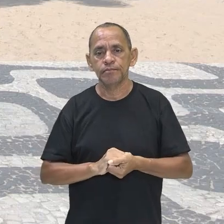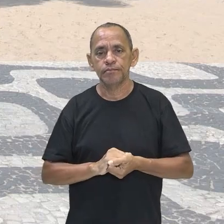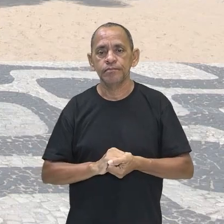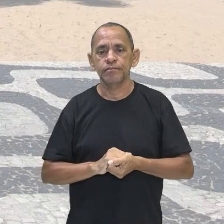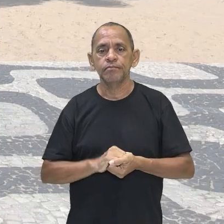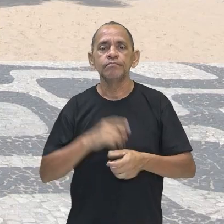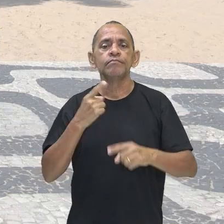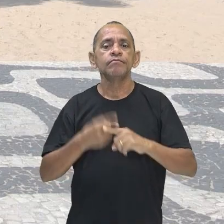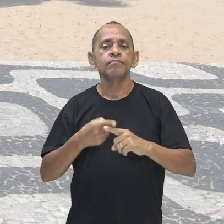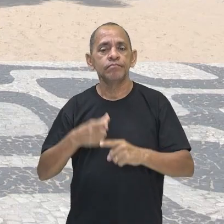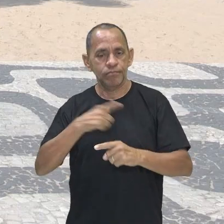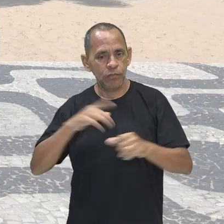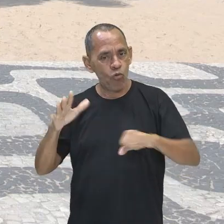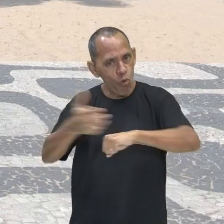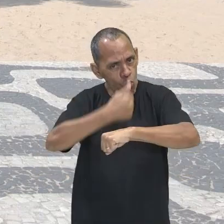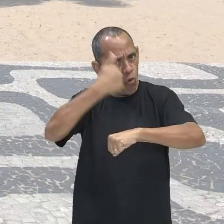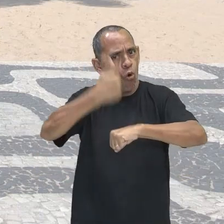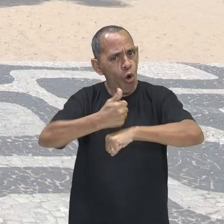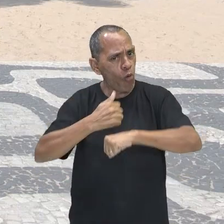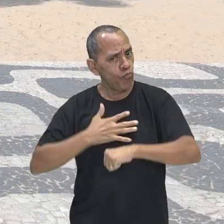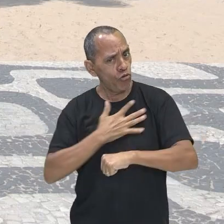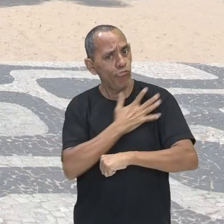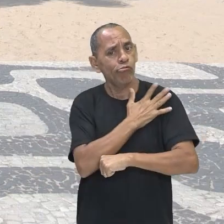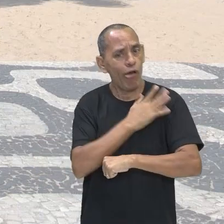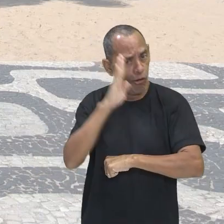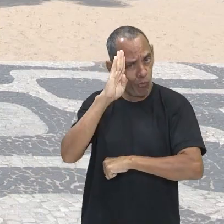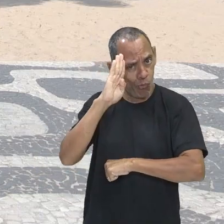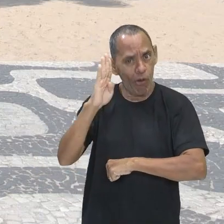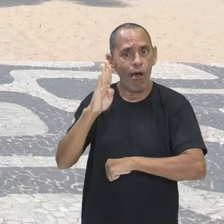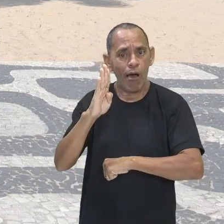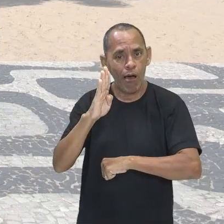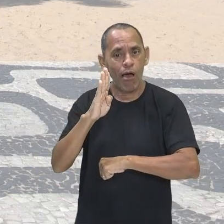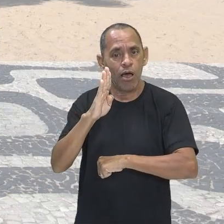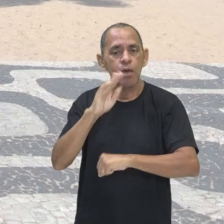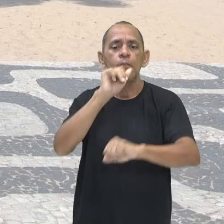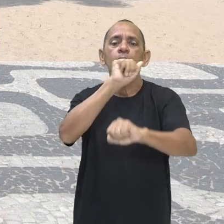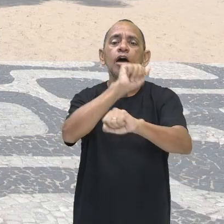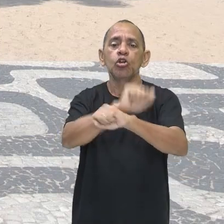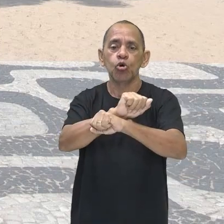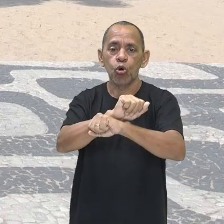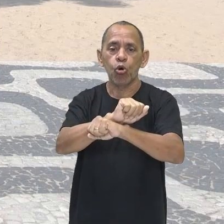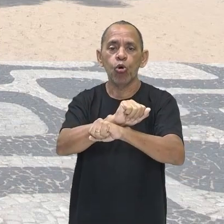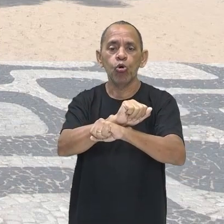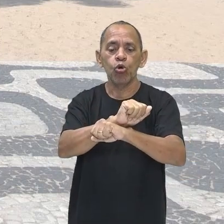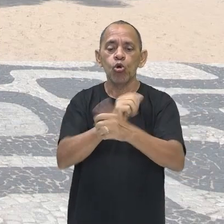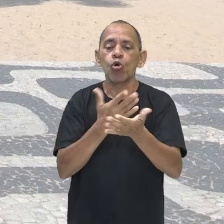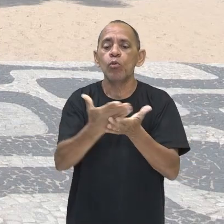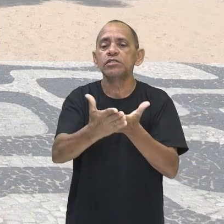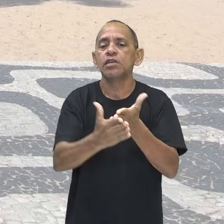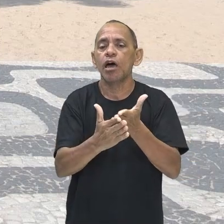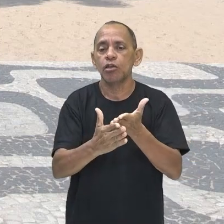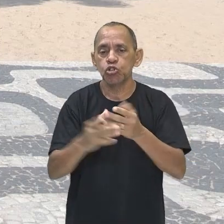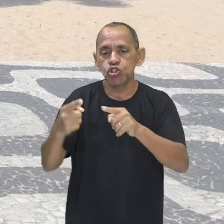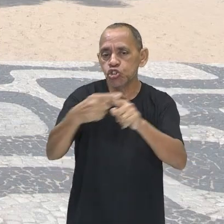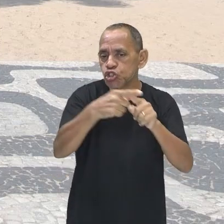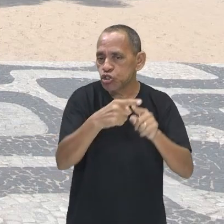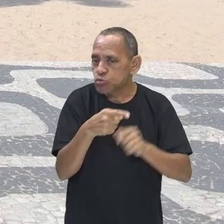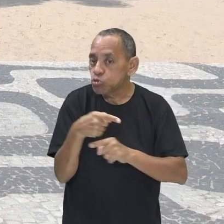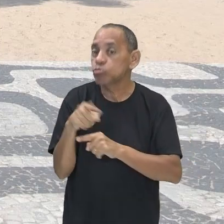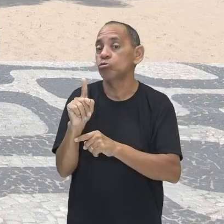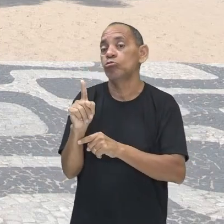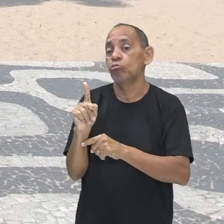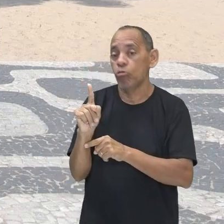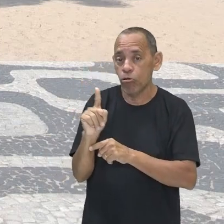golpe militar, então a bossa nova dá uma estagnada e entra outros movimentos musicais. Mas a bossa nova,